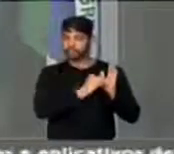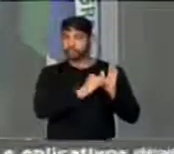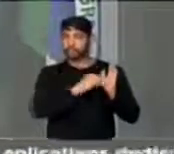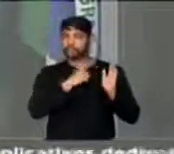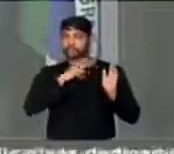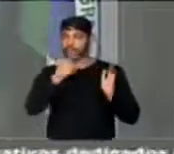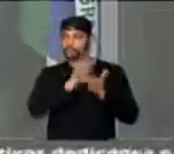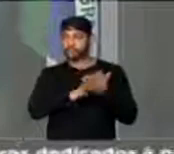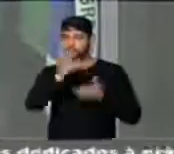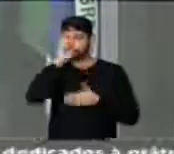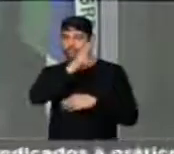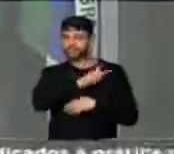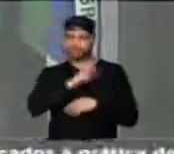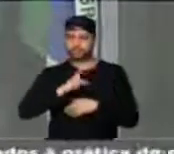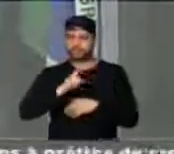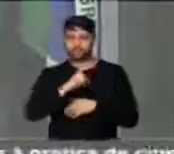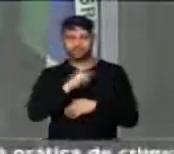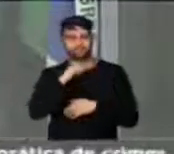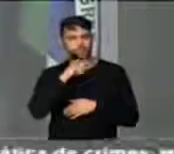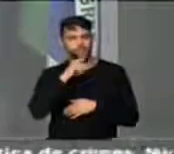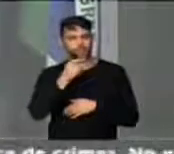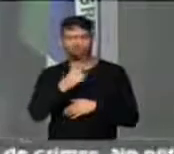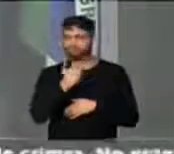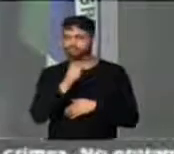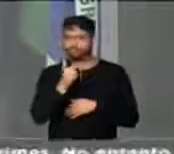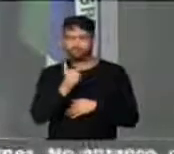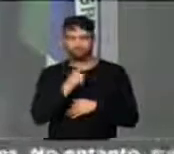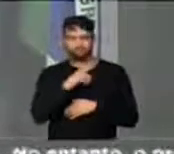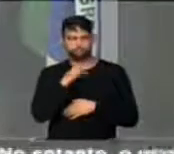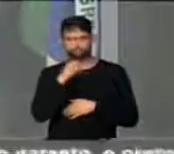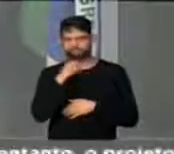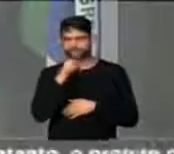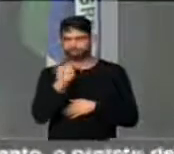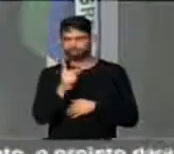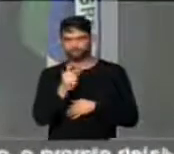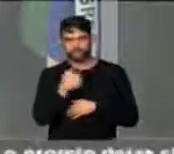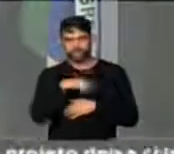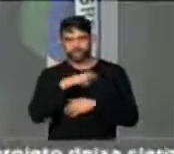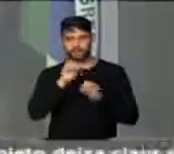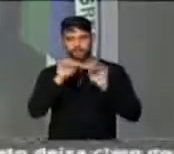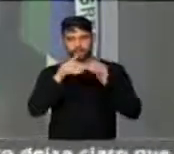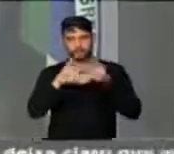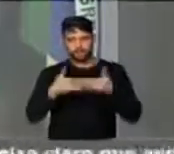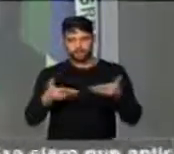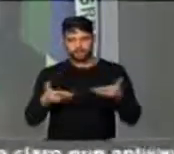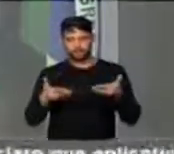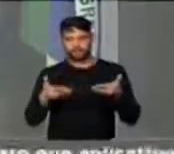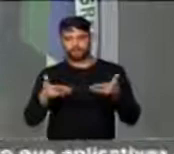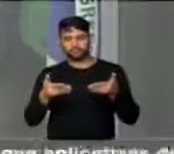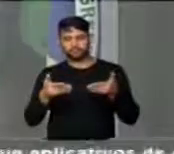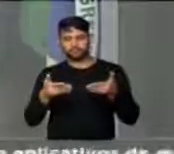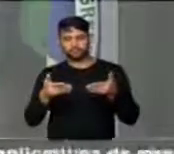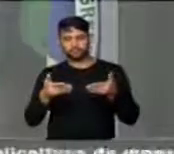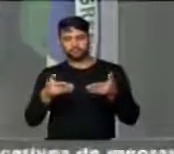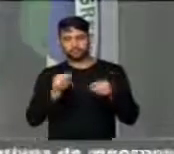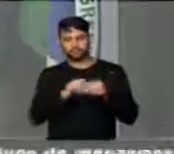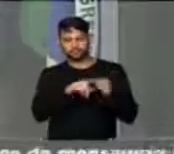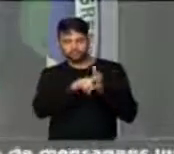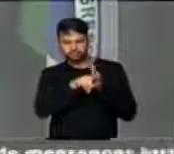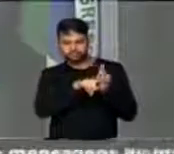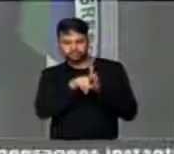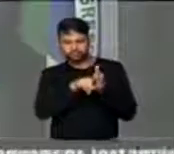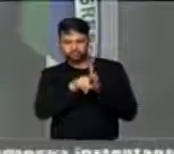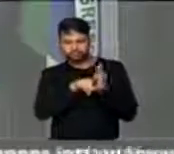senhor presidente, nenhuma dúvida de que, ao final das apurações